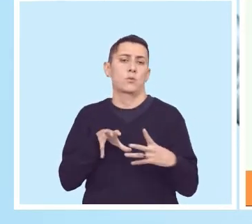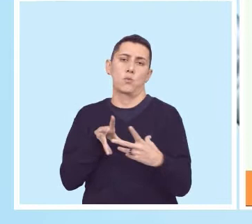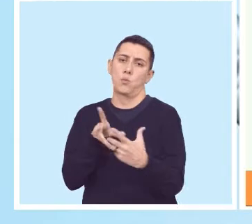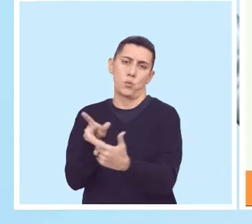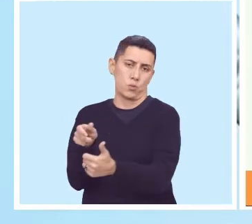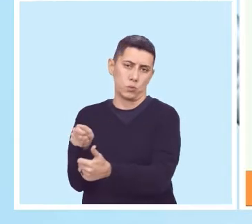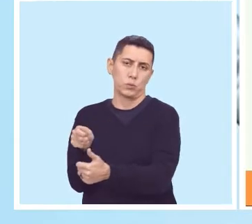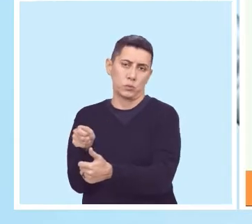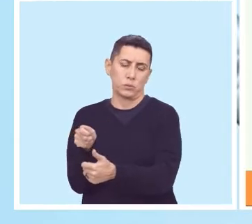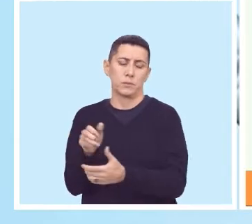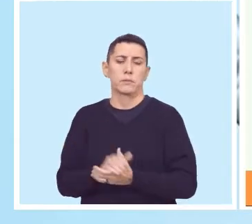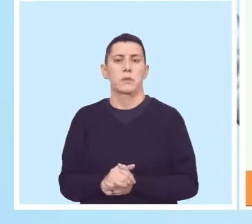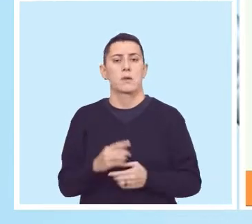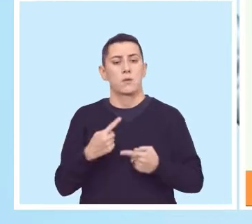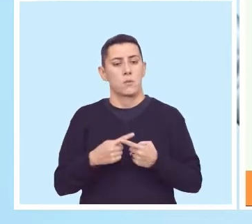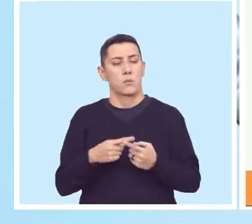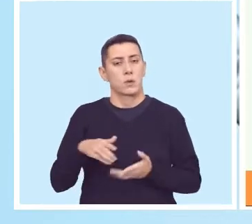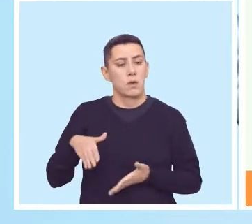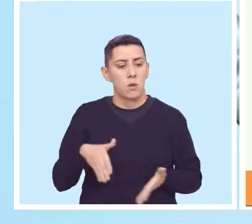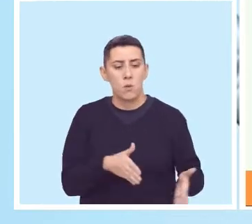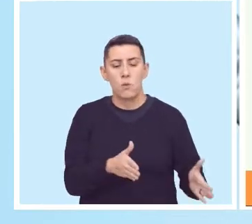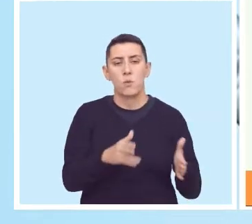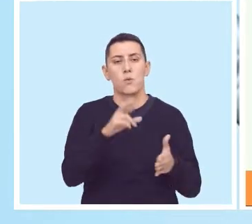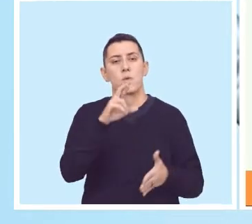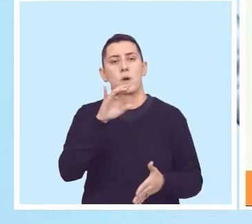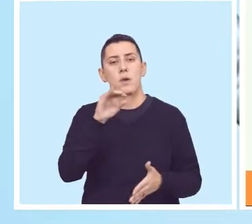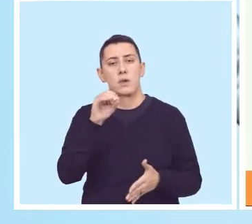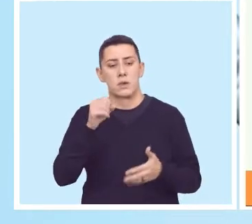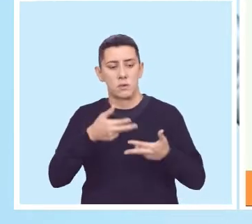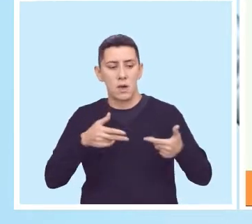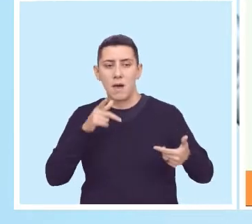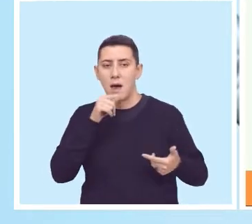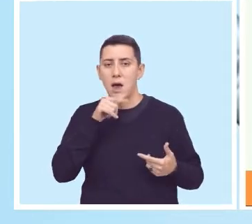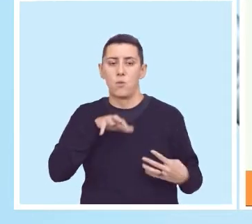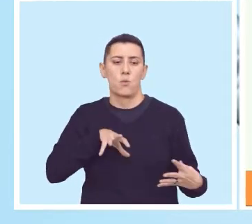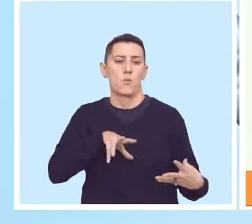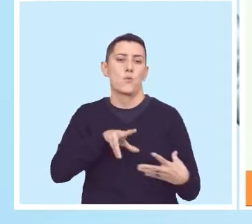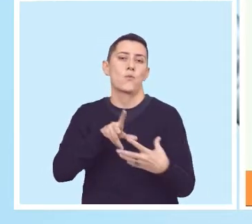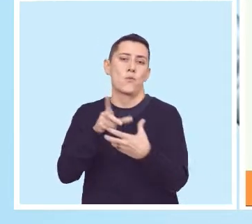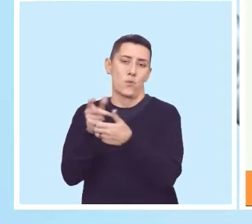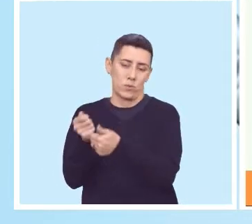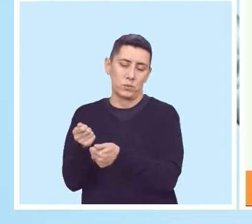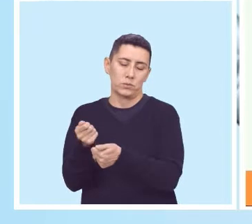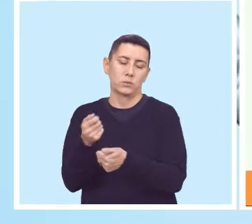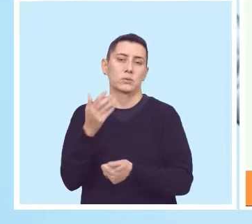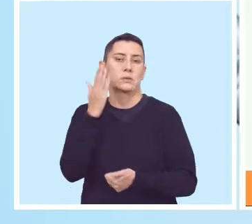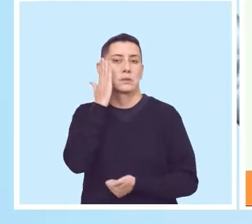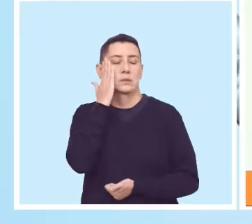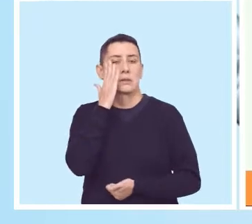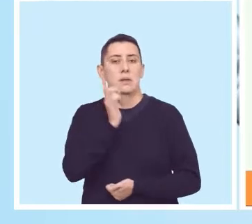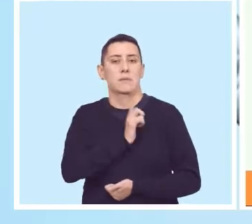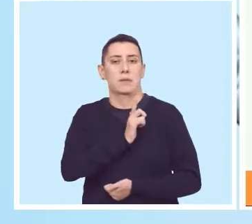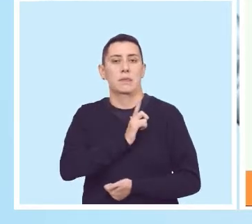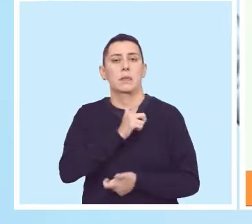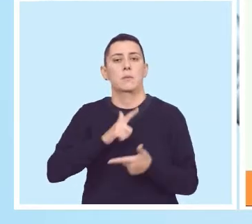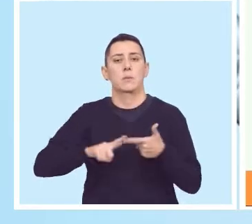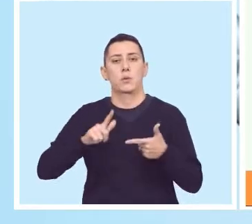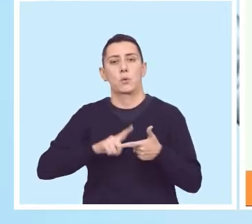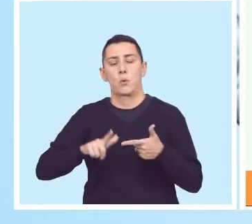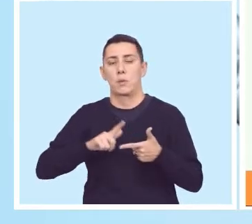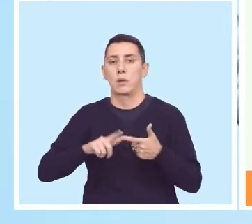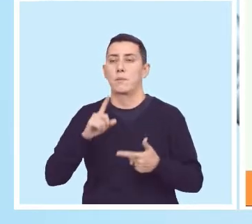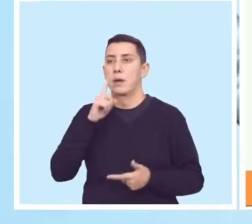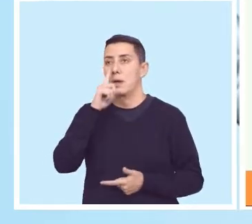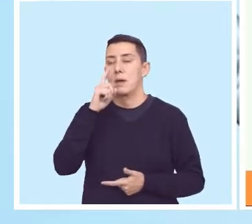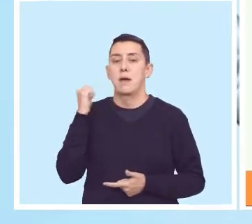Então, os rios aí ao longo de todo o mundo estão sendo impactados